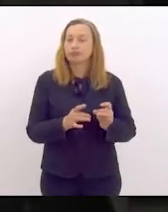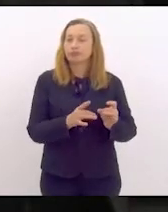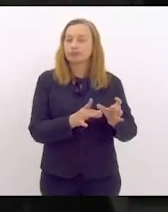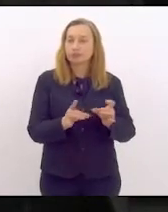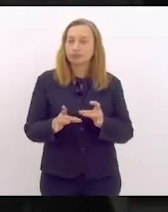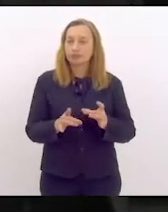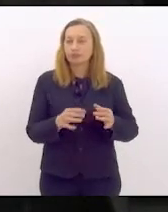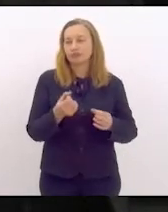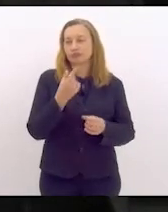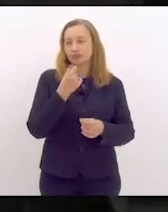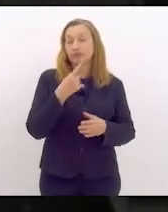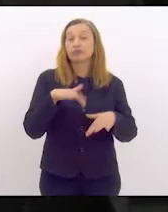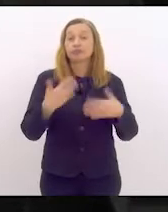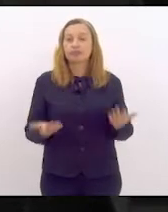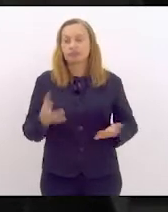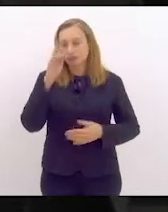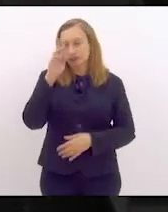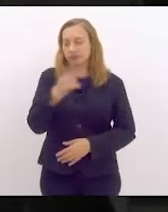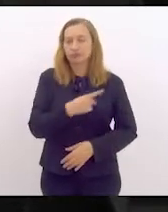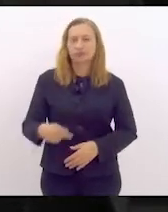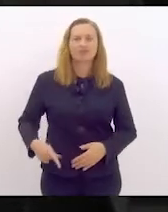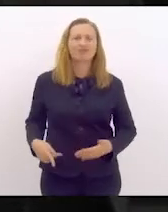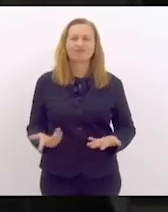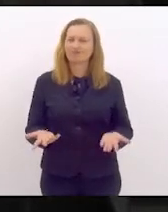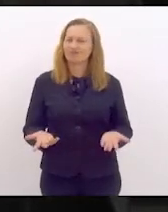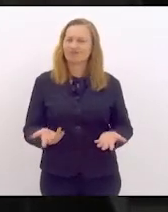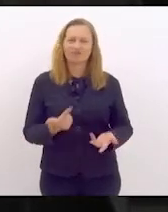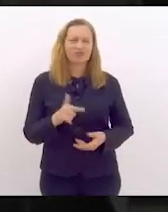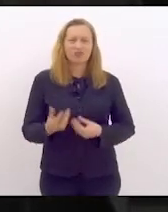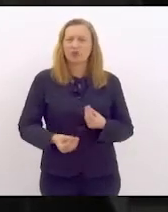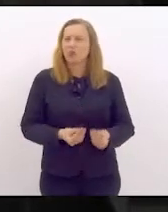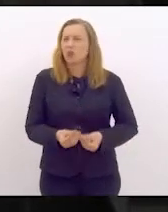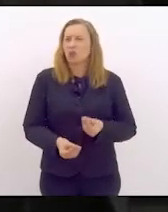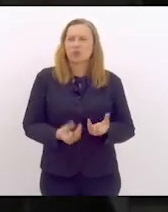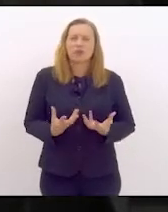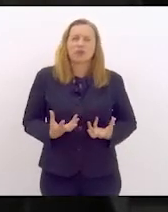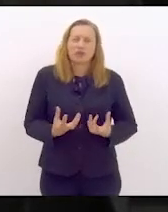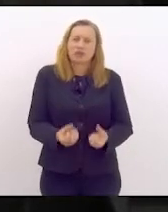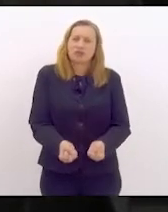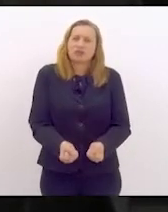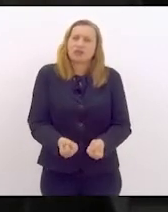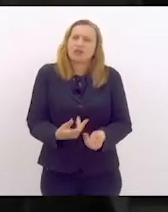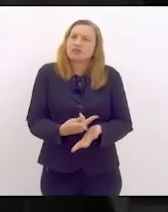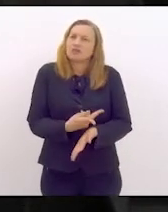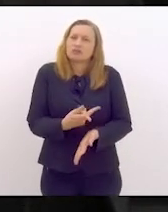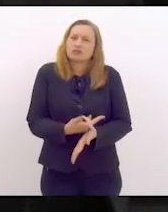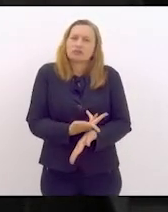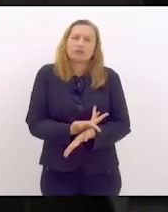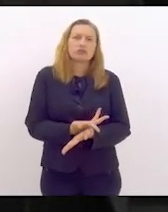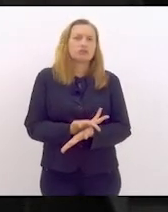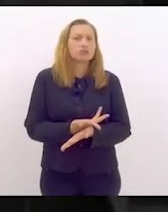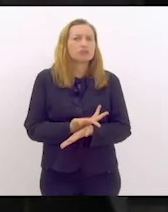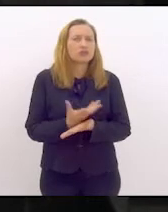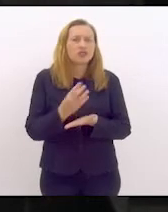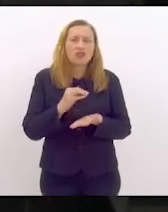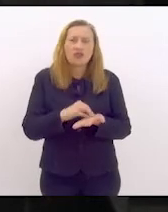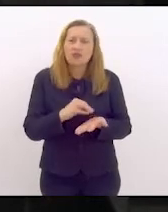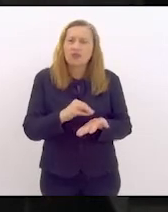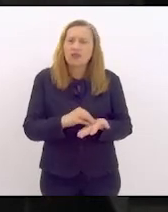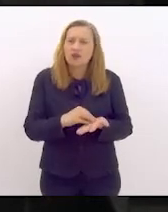presidente, não dá para suportar esse descaso, essa falta